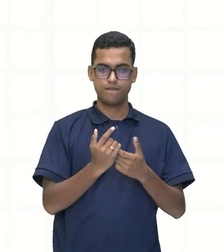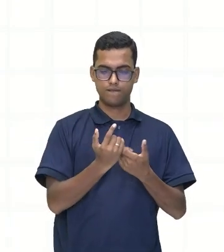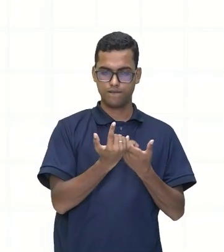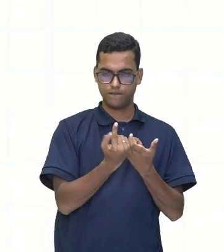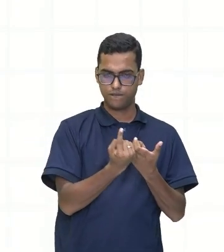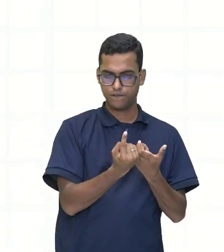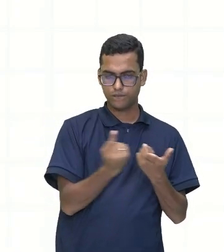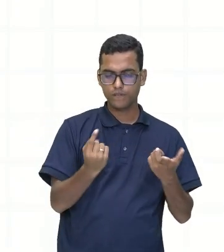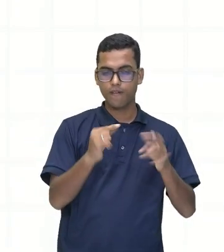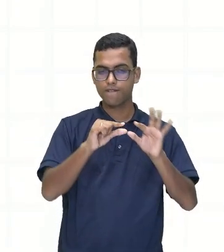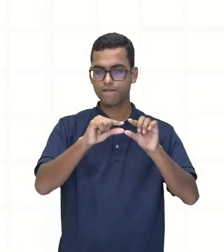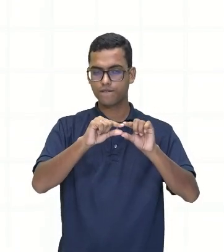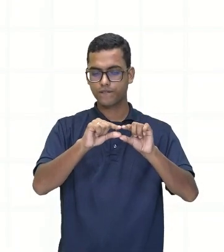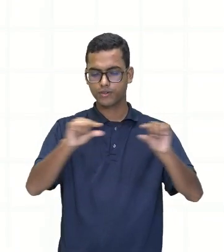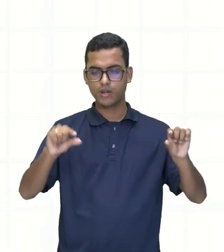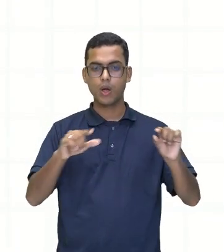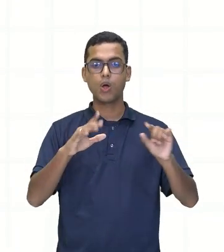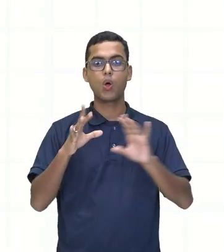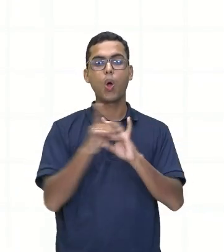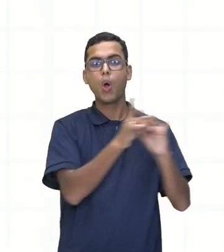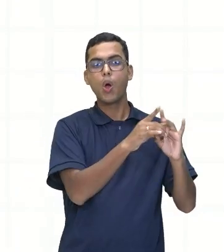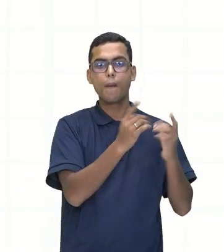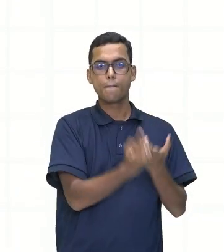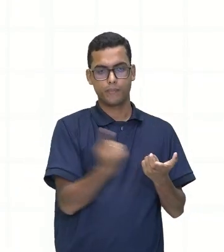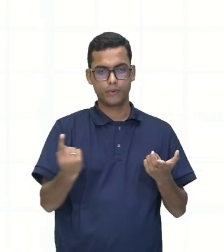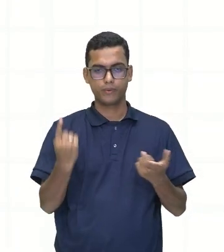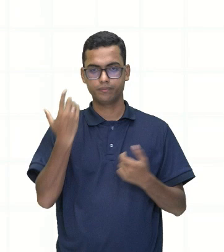plural. Acompanhe.